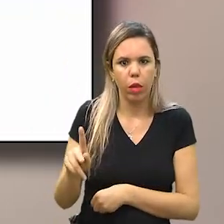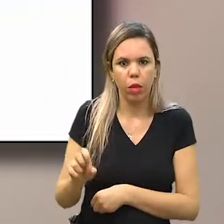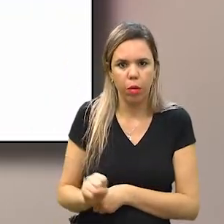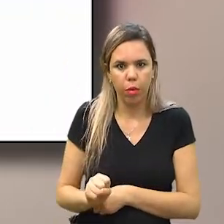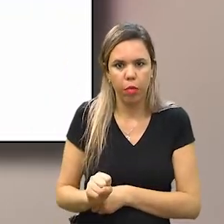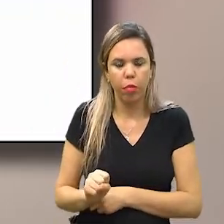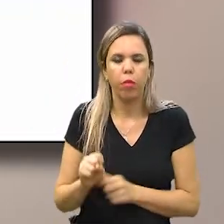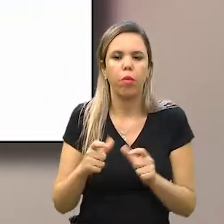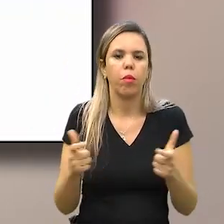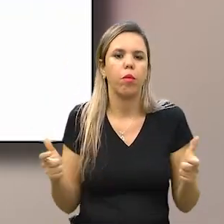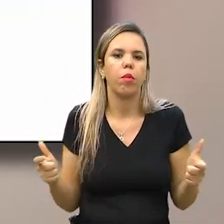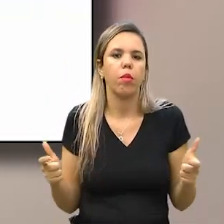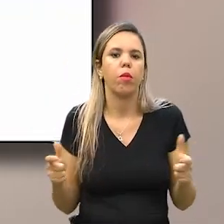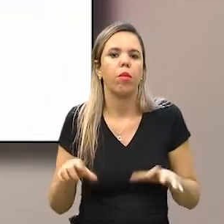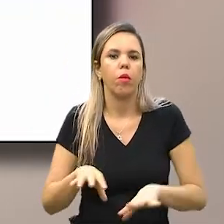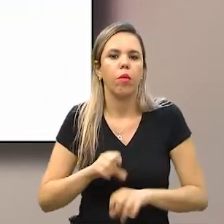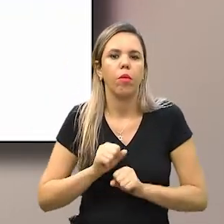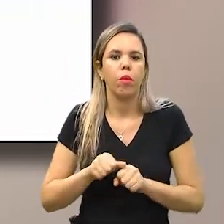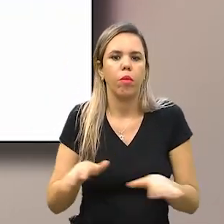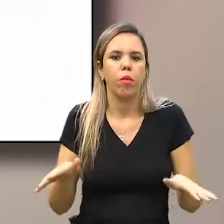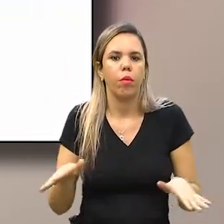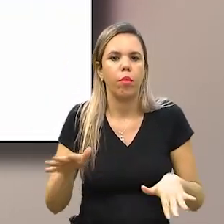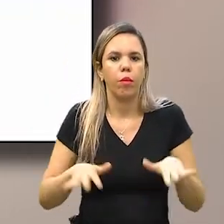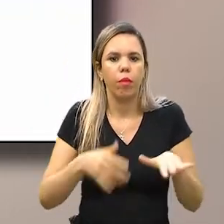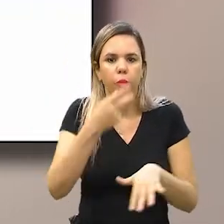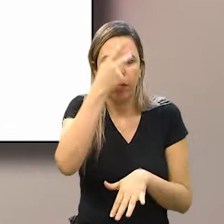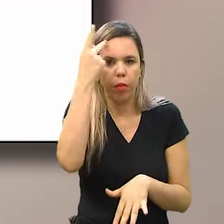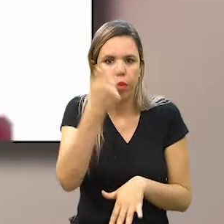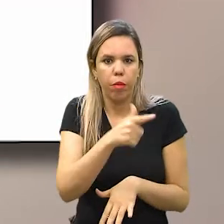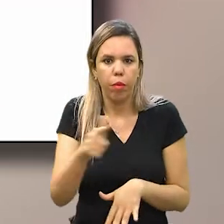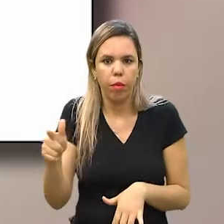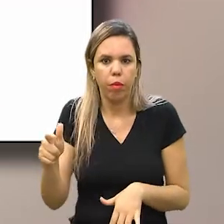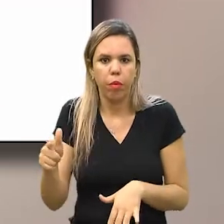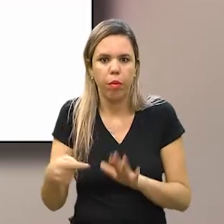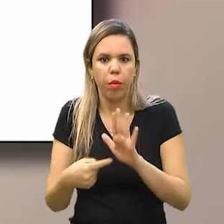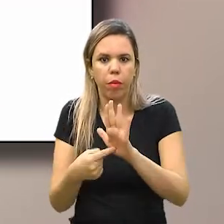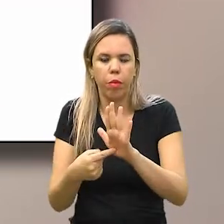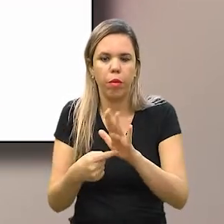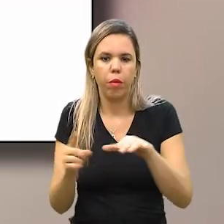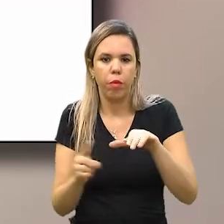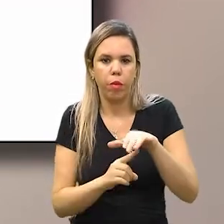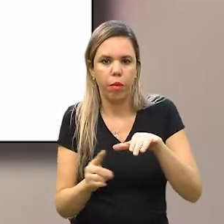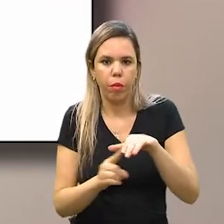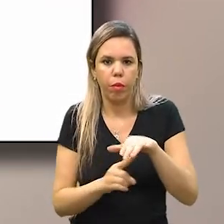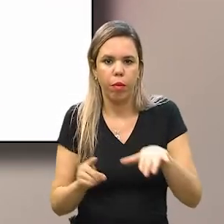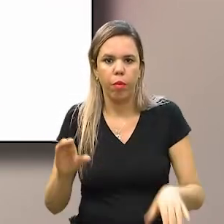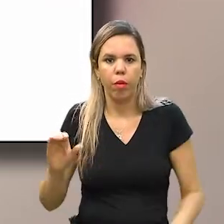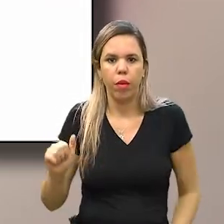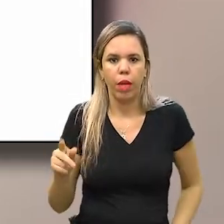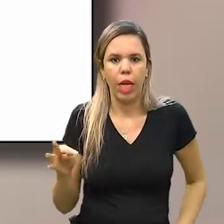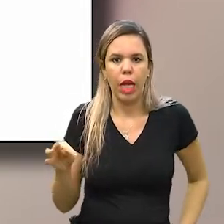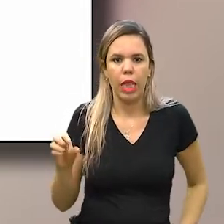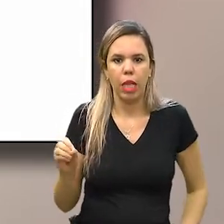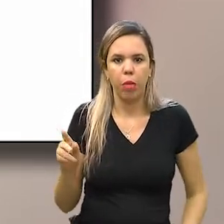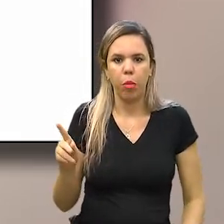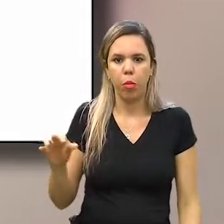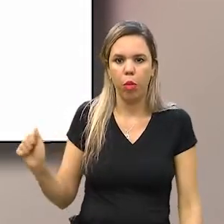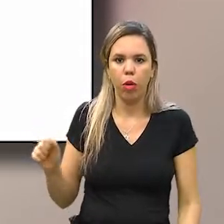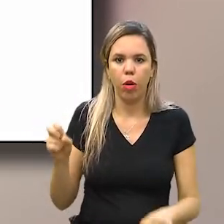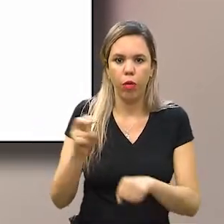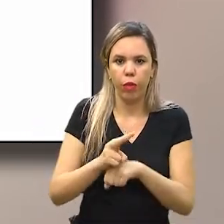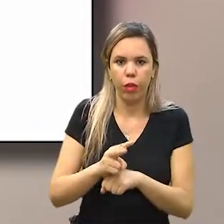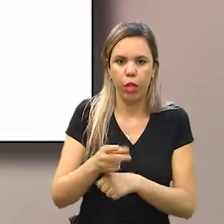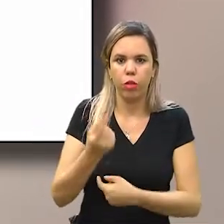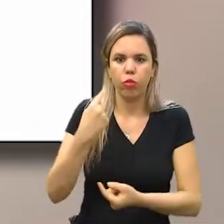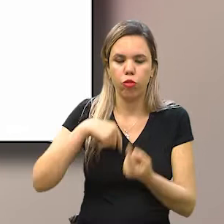ele é um vírus altamente contagioso, às vezes a pessoa não tem a manifestação clínica da catapora, mas o vírus